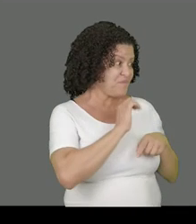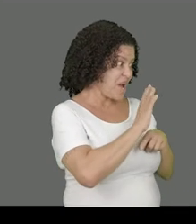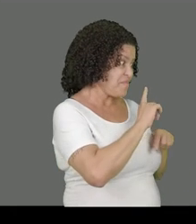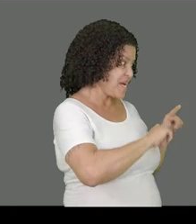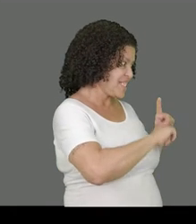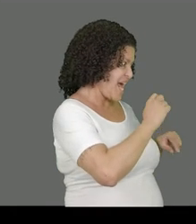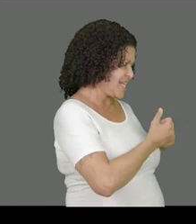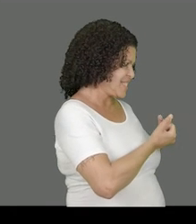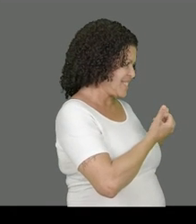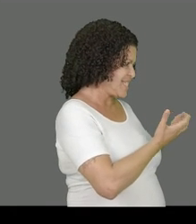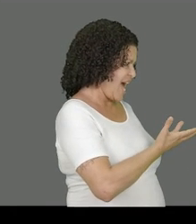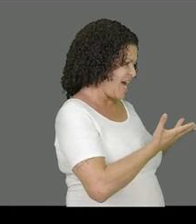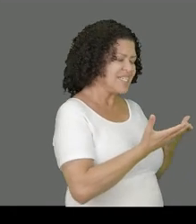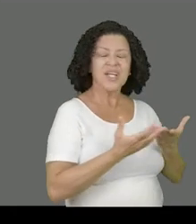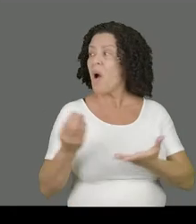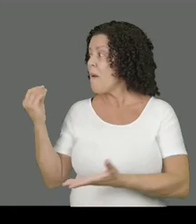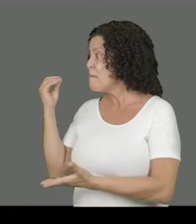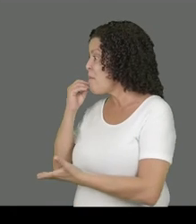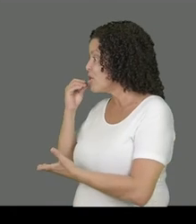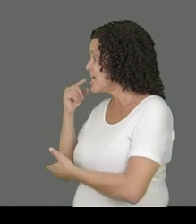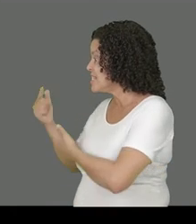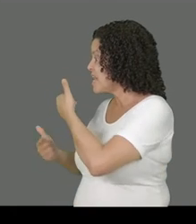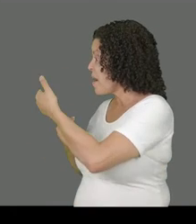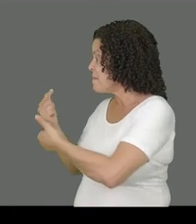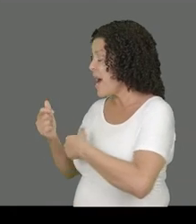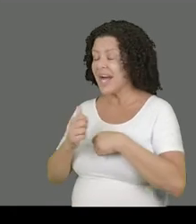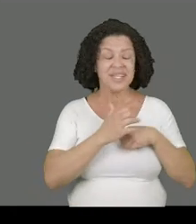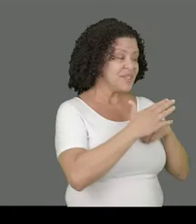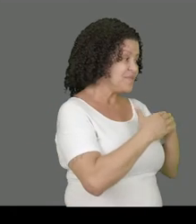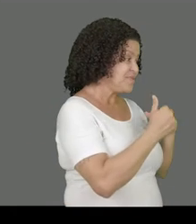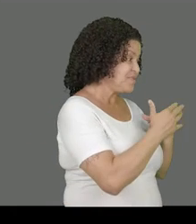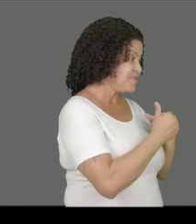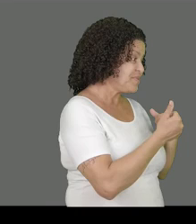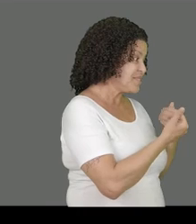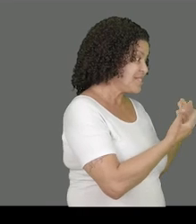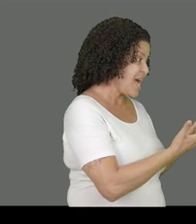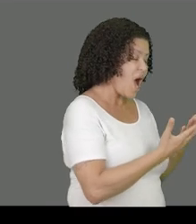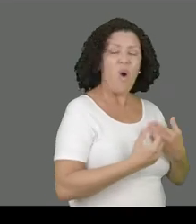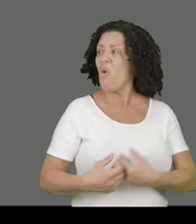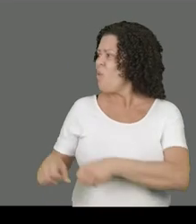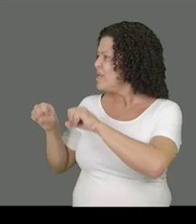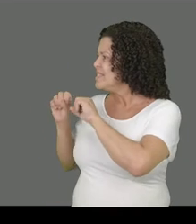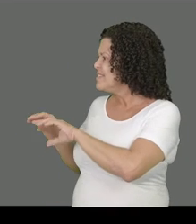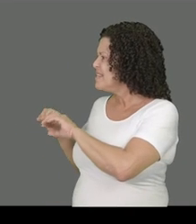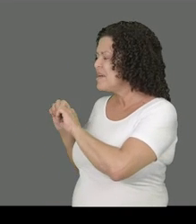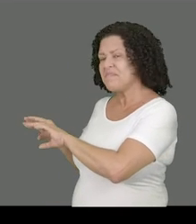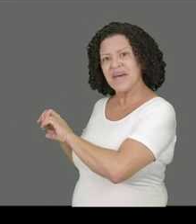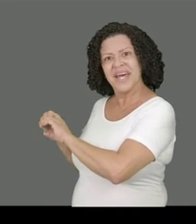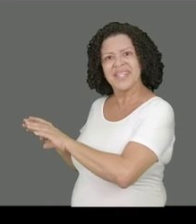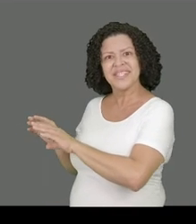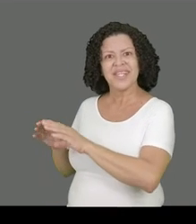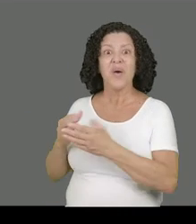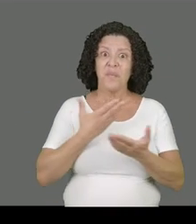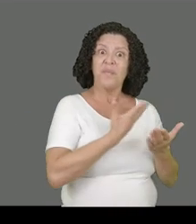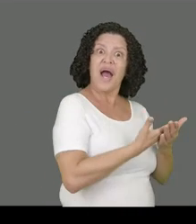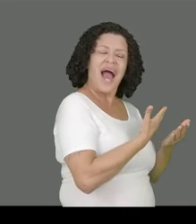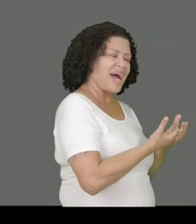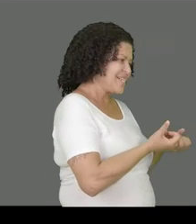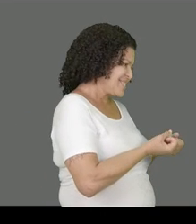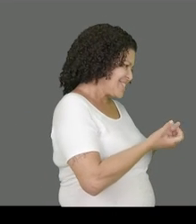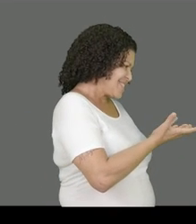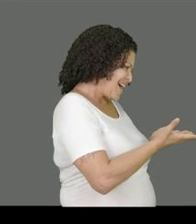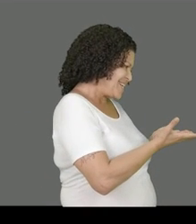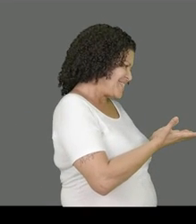através de uma ajuda material, através de uma oportunidade de trabalho, uma oferta de emprego, um ensinamento,